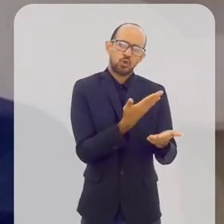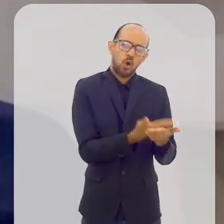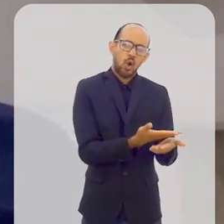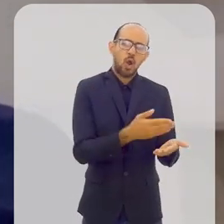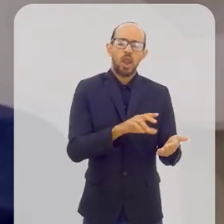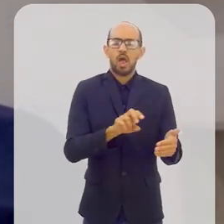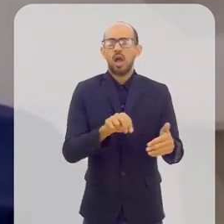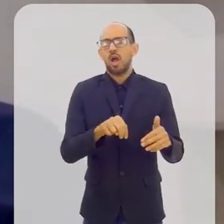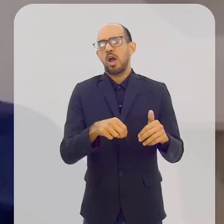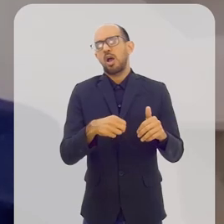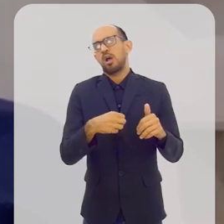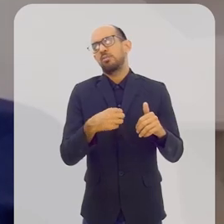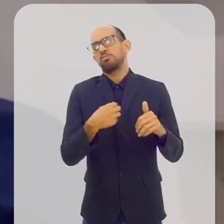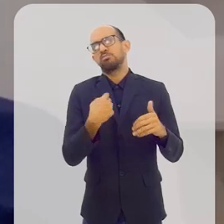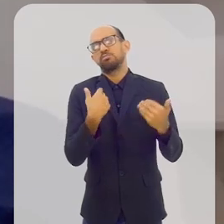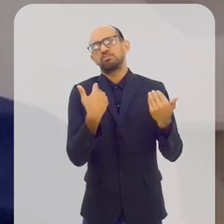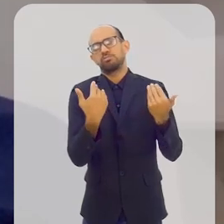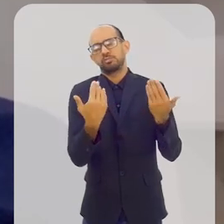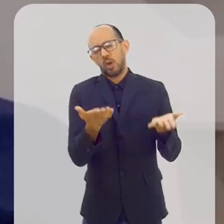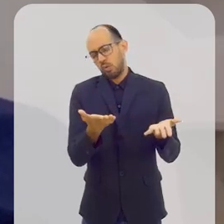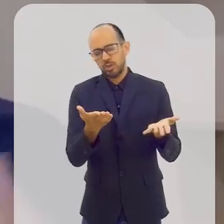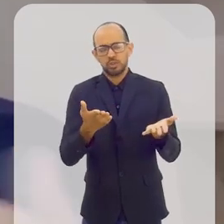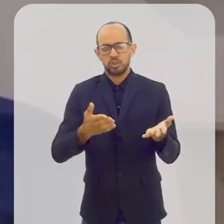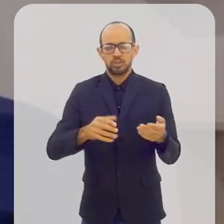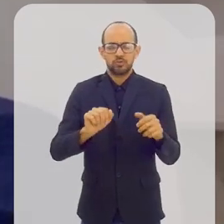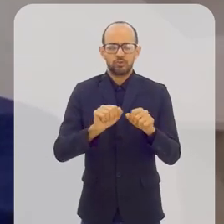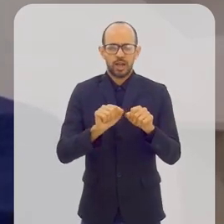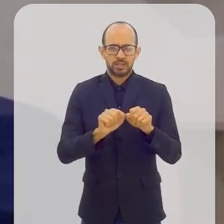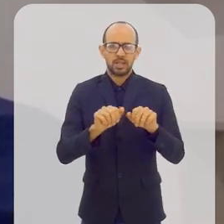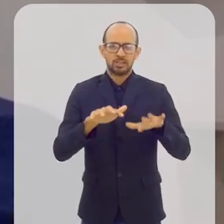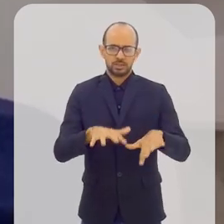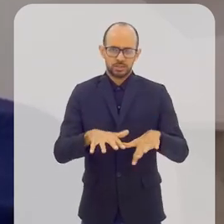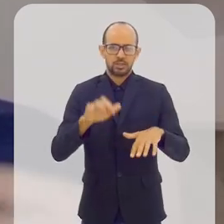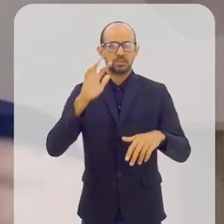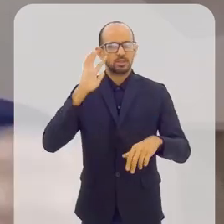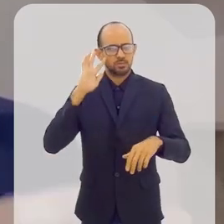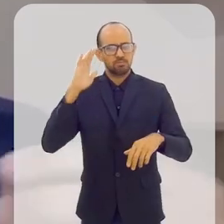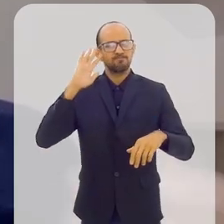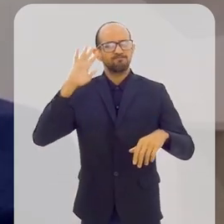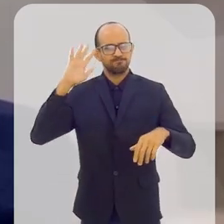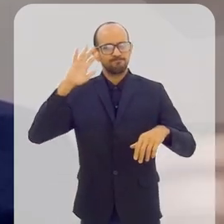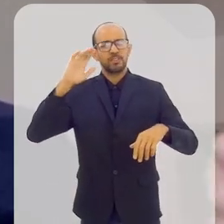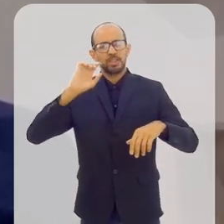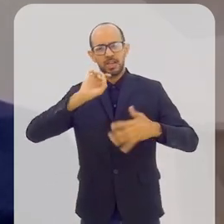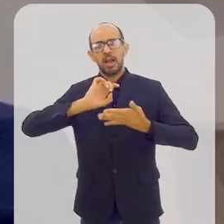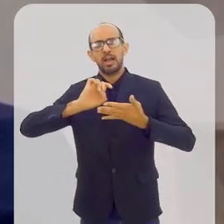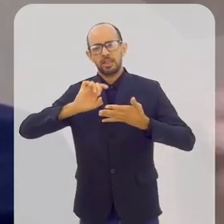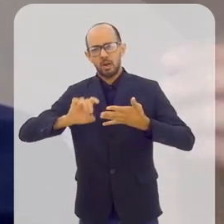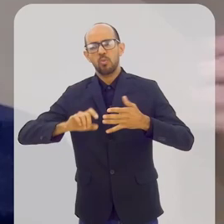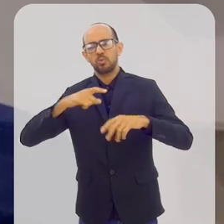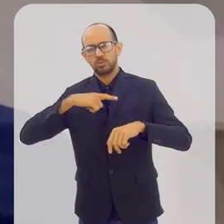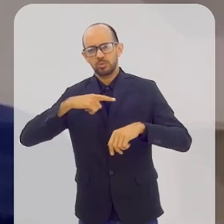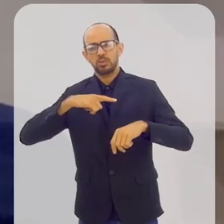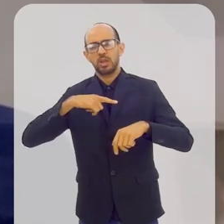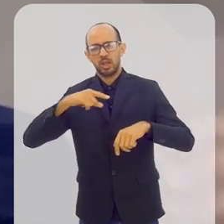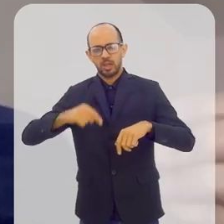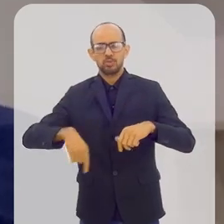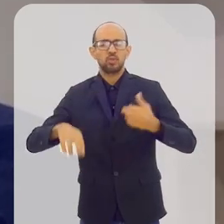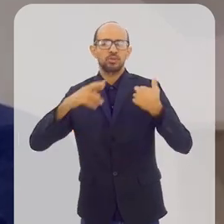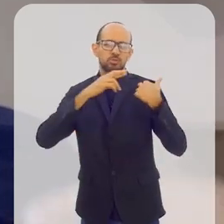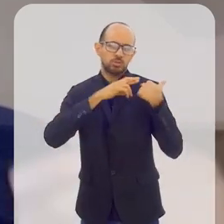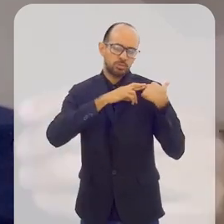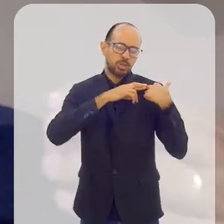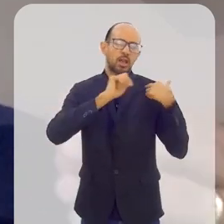unidades escolares. Então, a gente traz essa reflexão e cada um mobiliza o seu entorno para